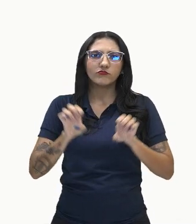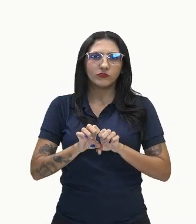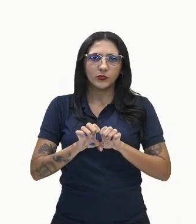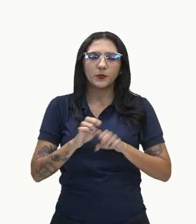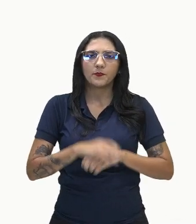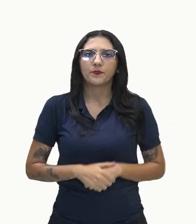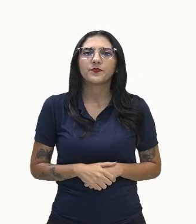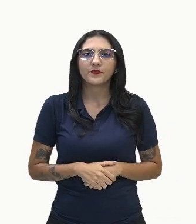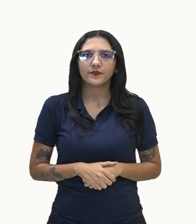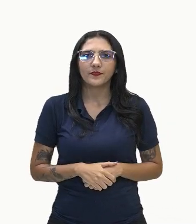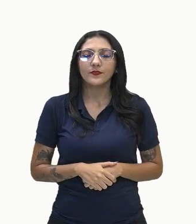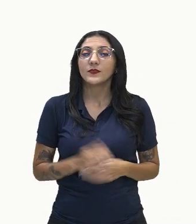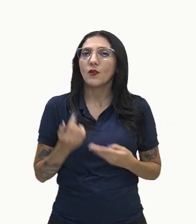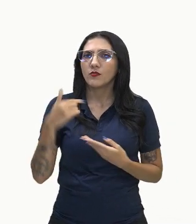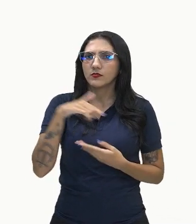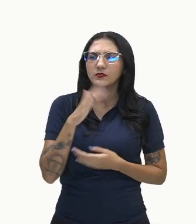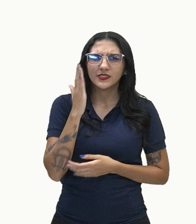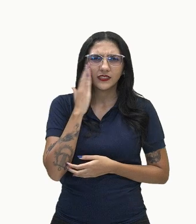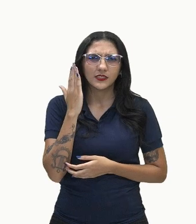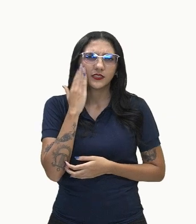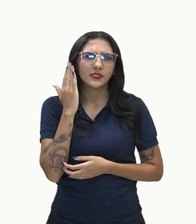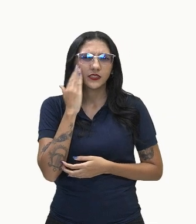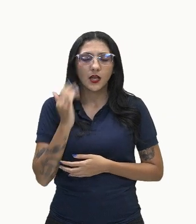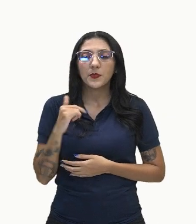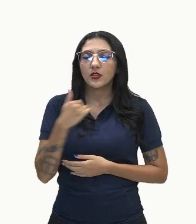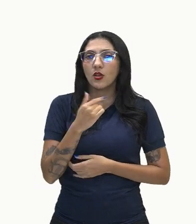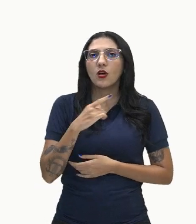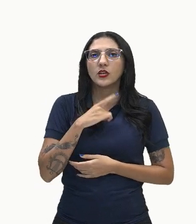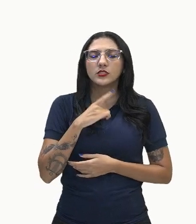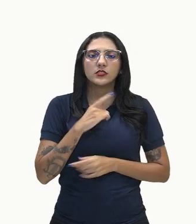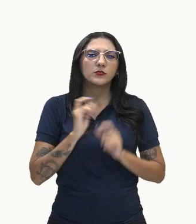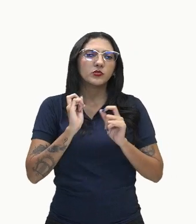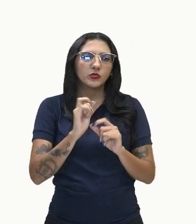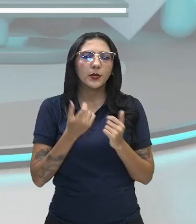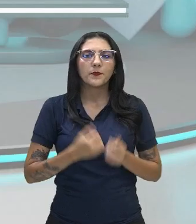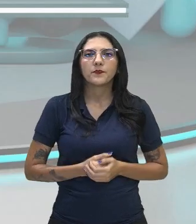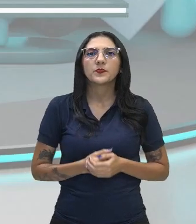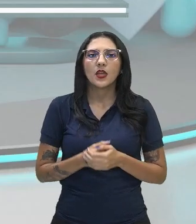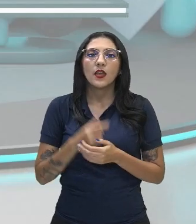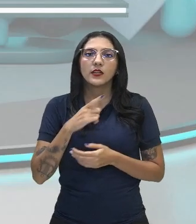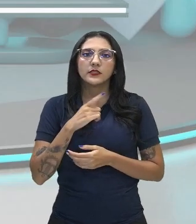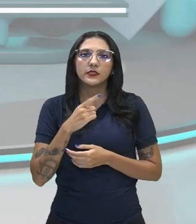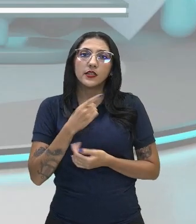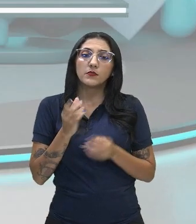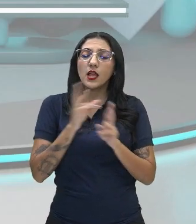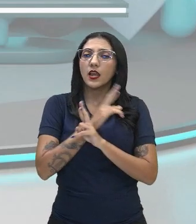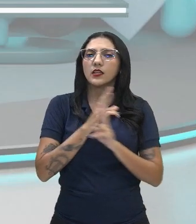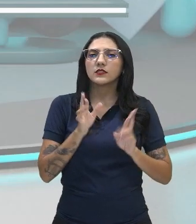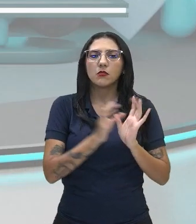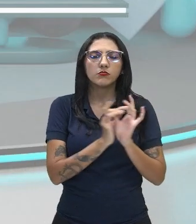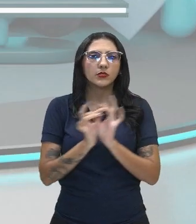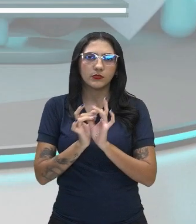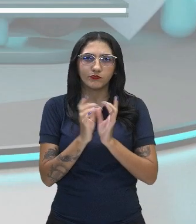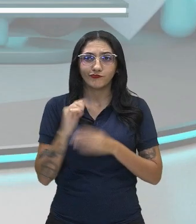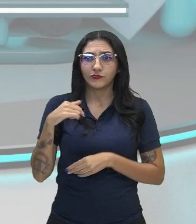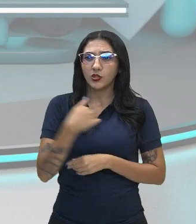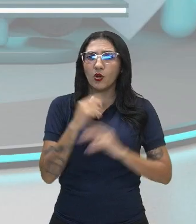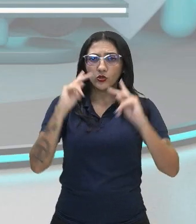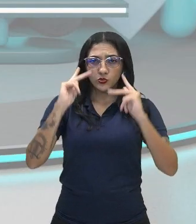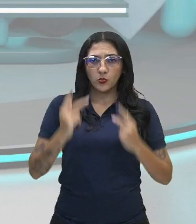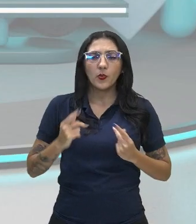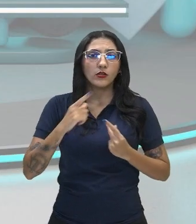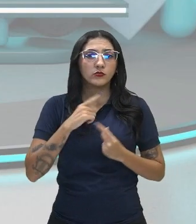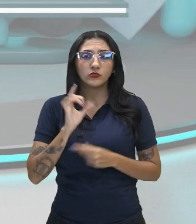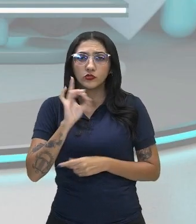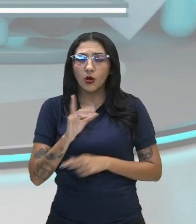Você sabe que nós nos movemos entre os textos. O ser humano só